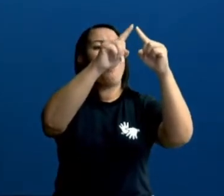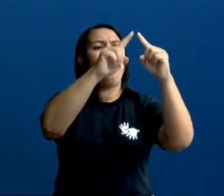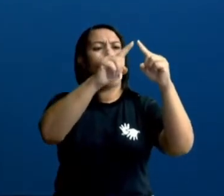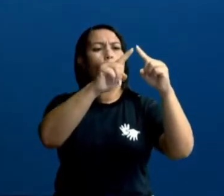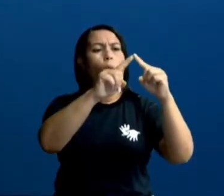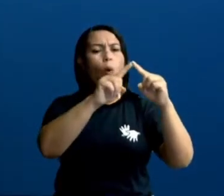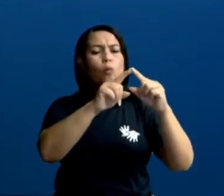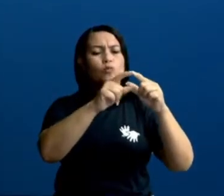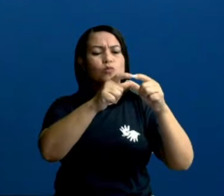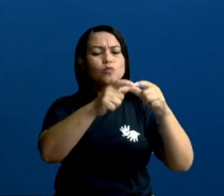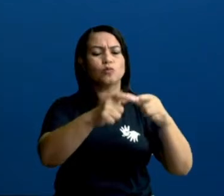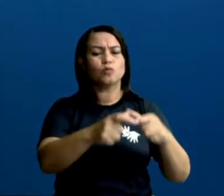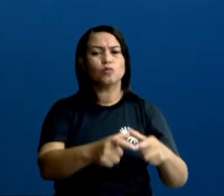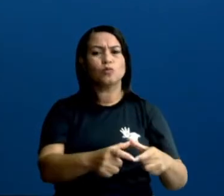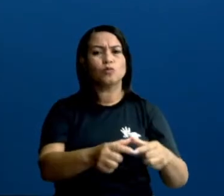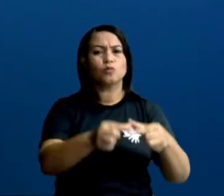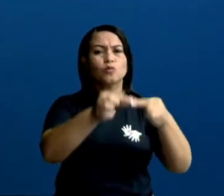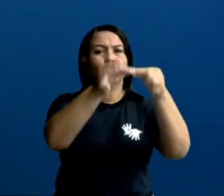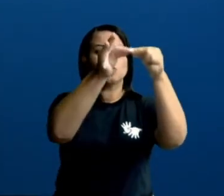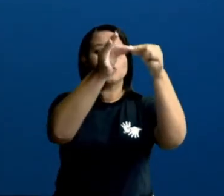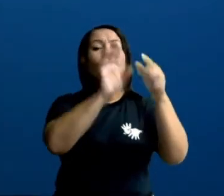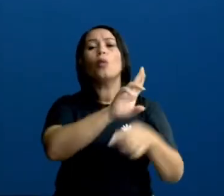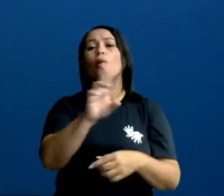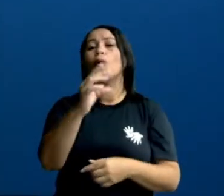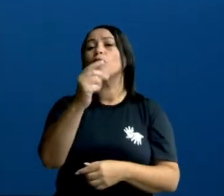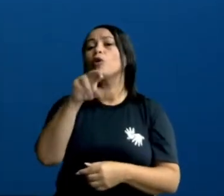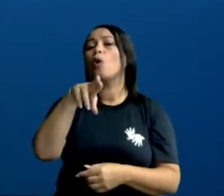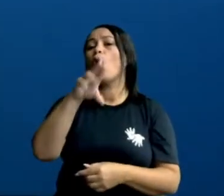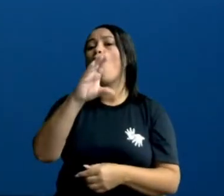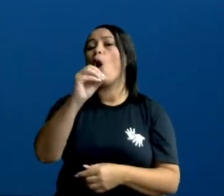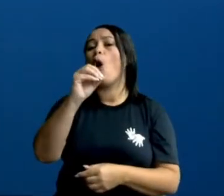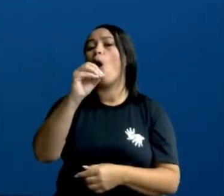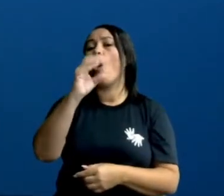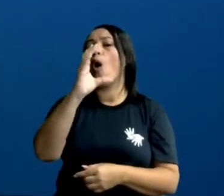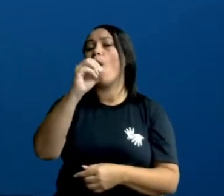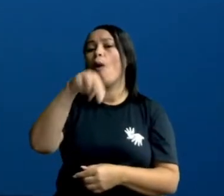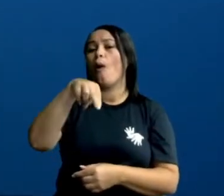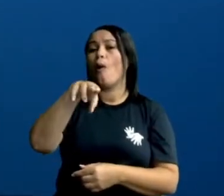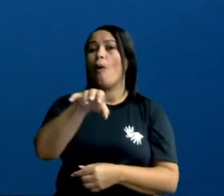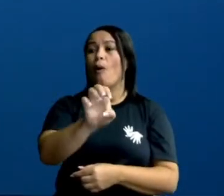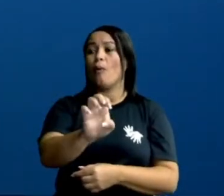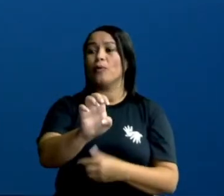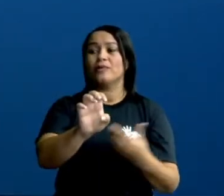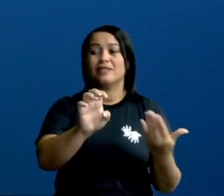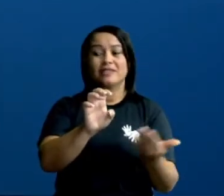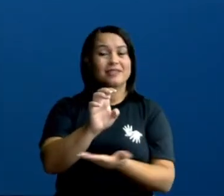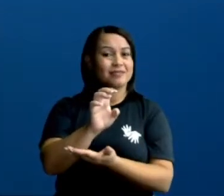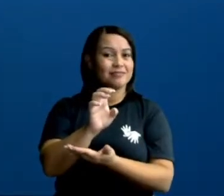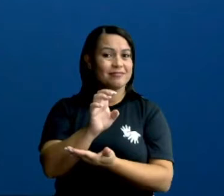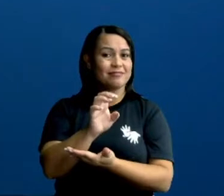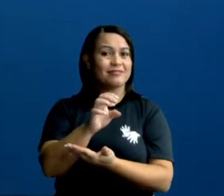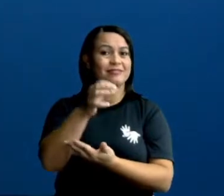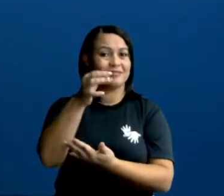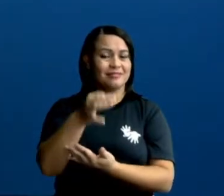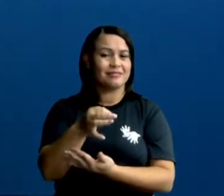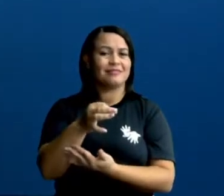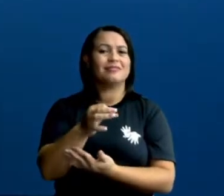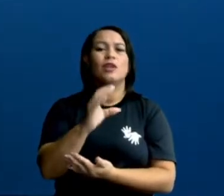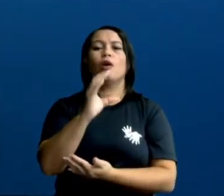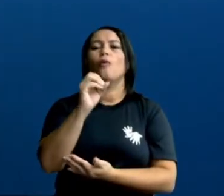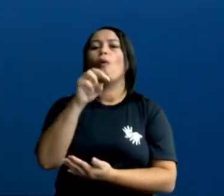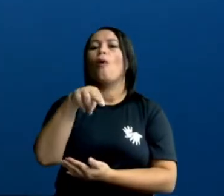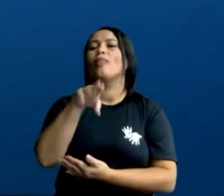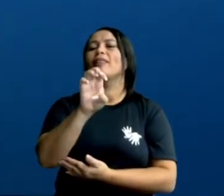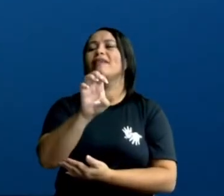recebe o nome de cone. Muito bem. Olha o nome aqui correto. É